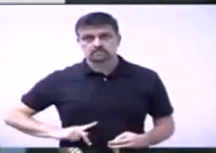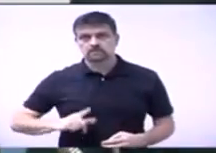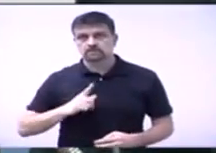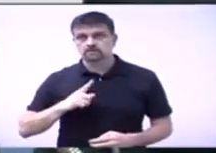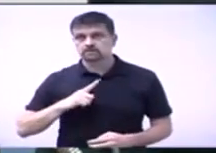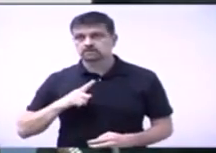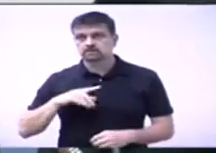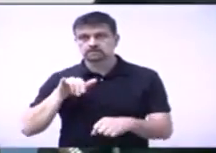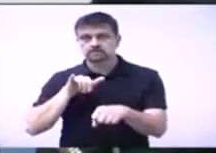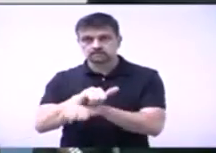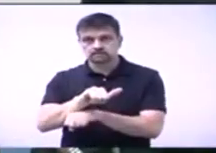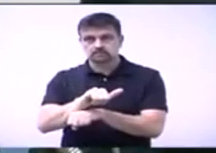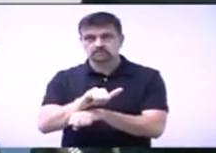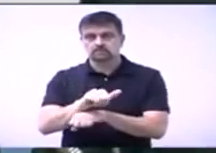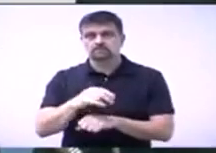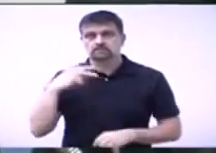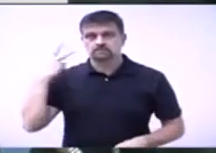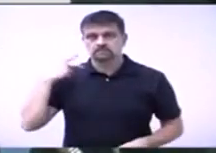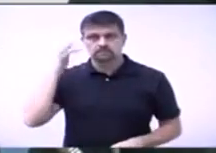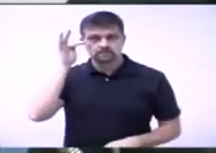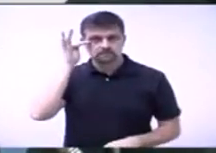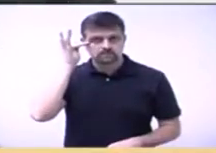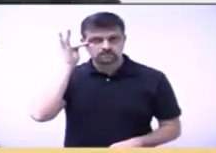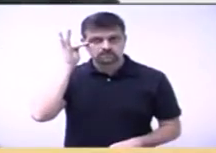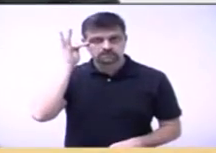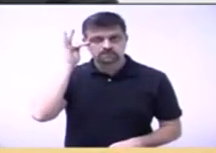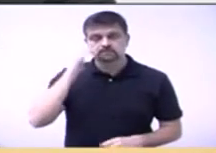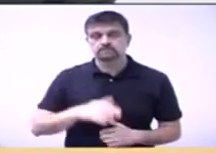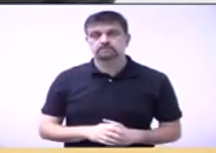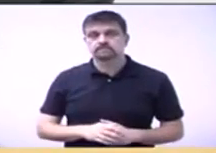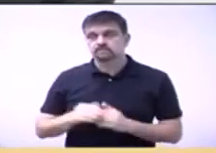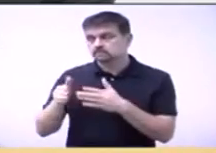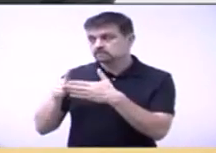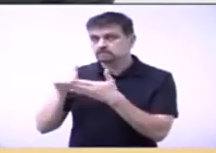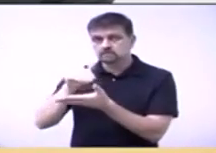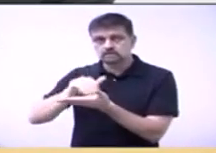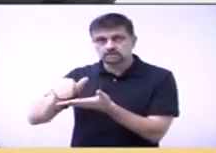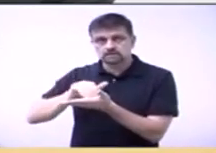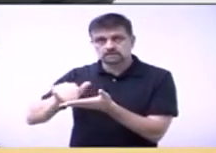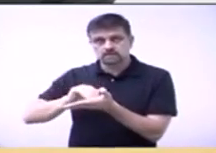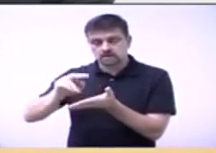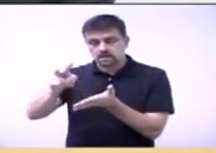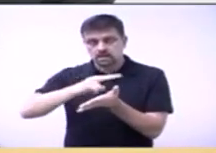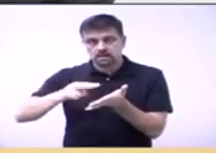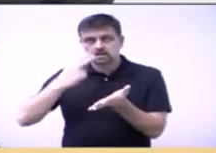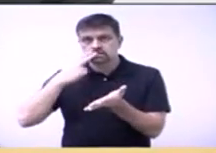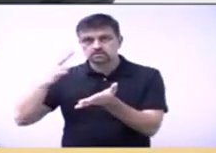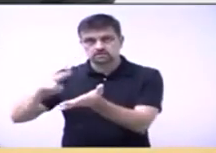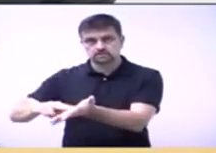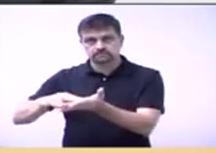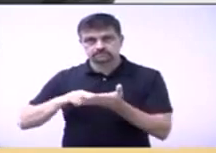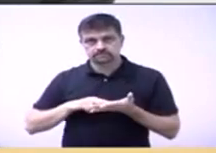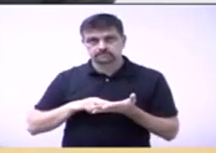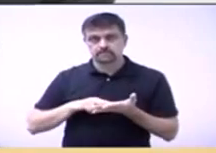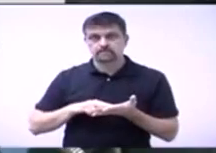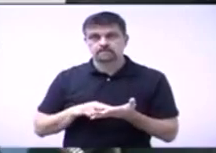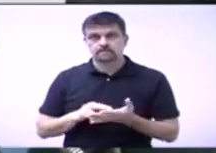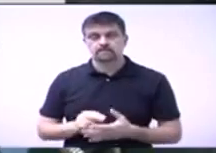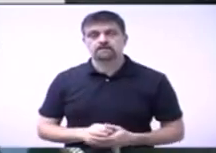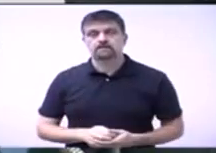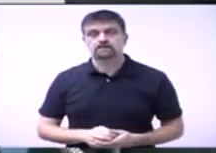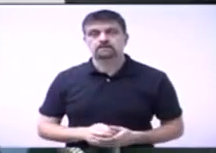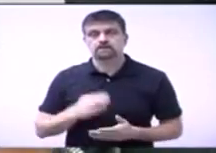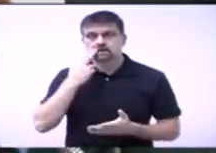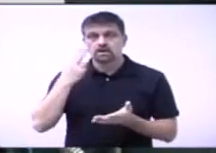encontra-se ausente o vereador Flávio Xavier. Peço ao senhor secretário que faça a leitura das correspondências recebidas.